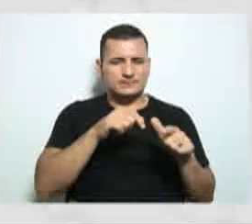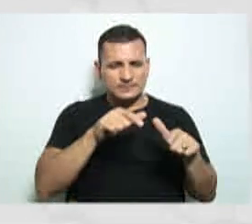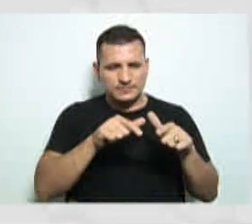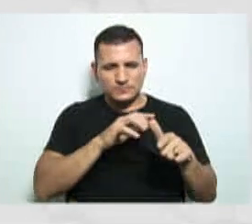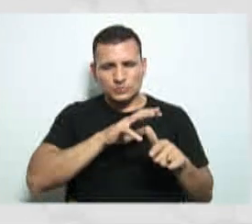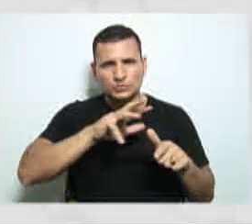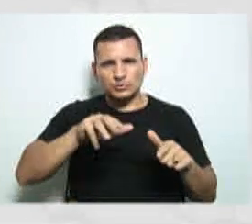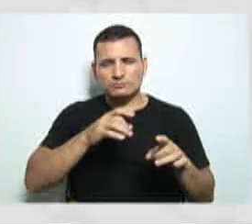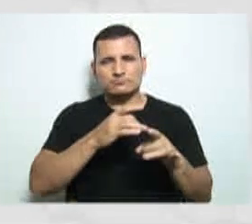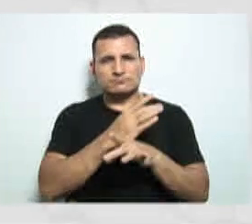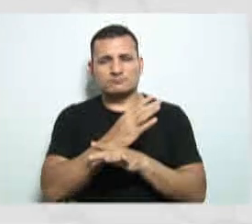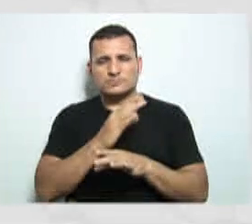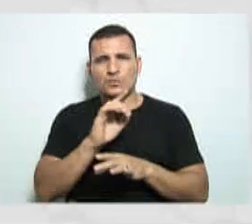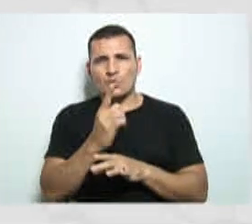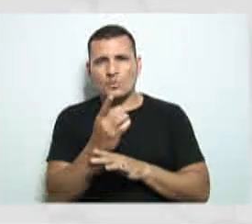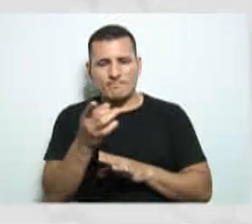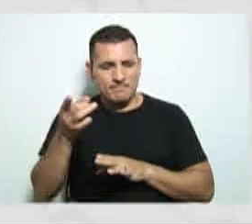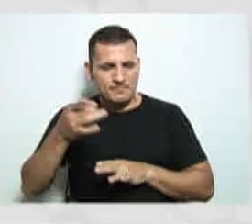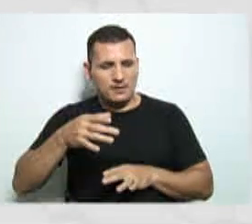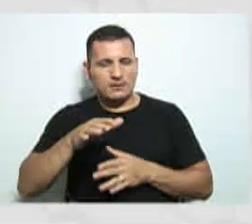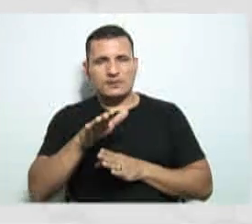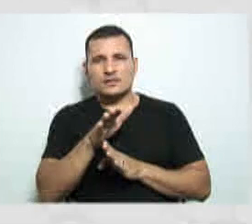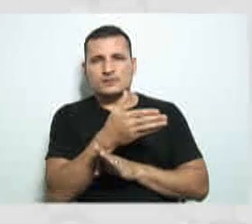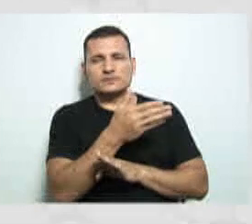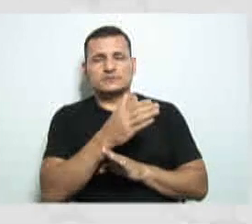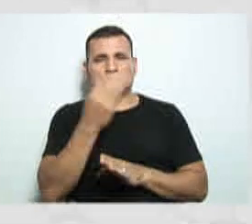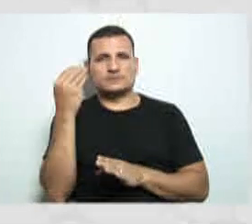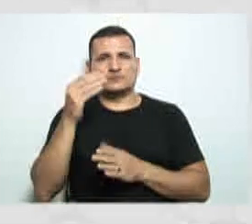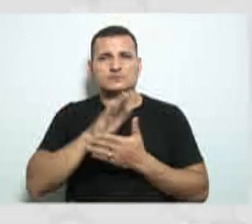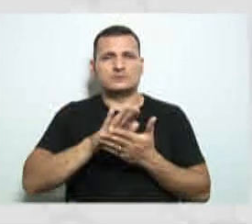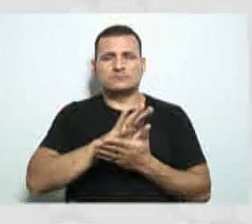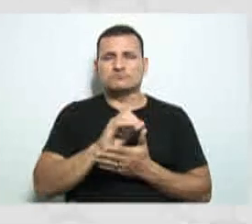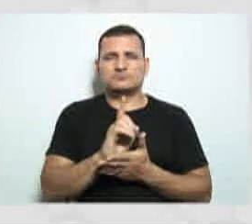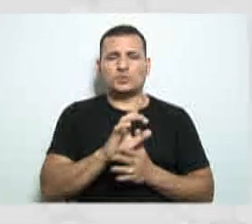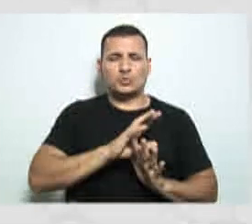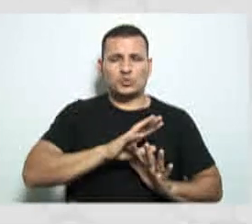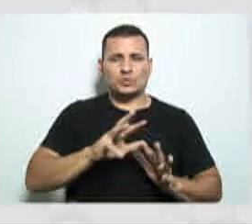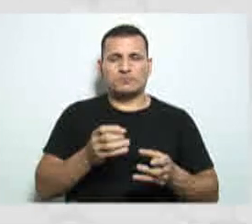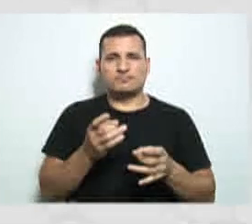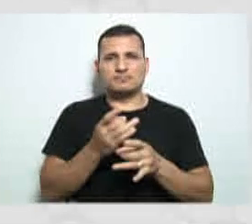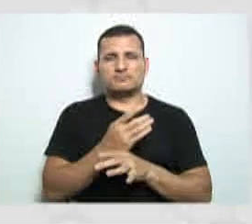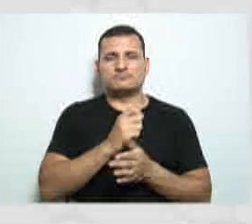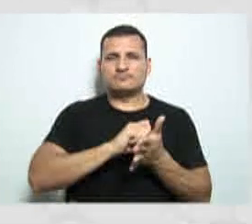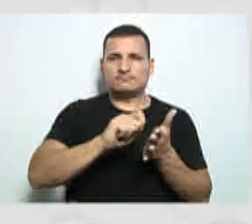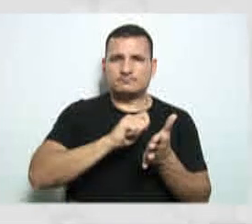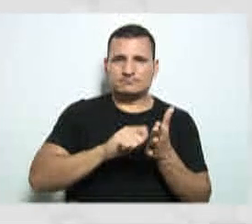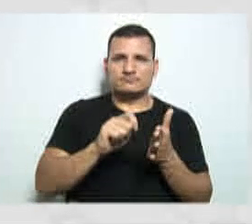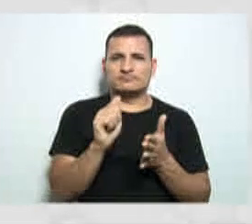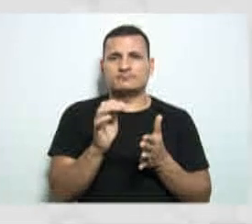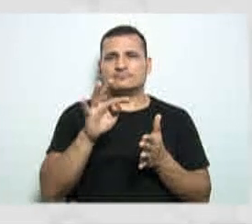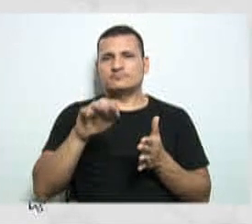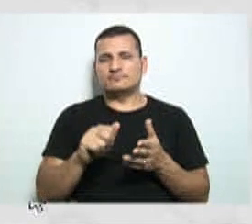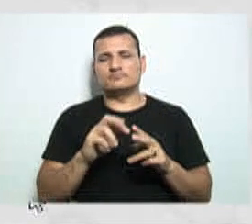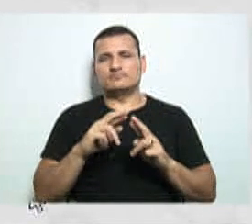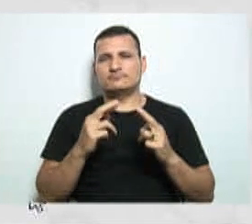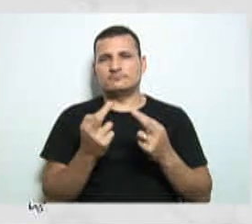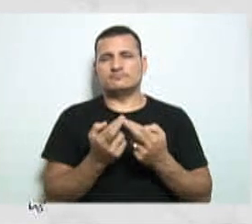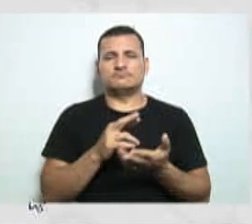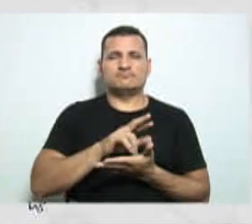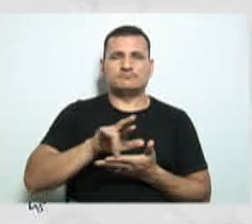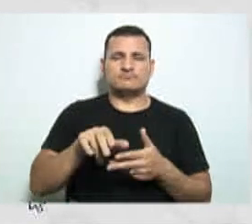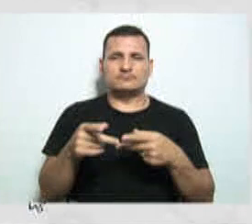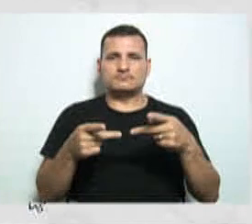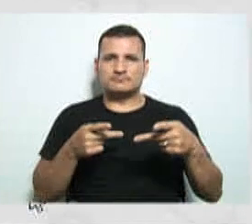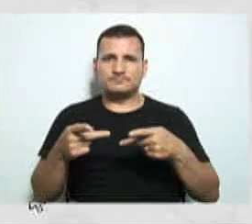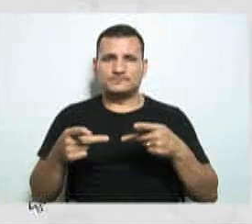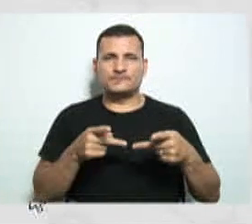para trás, desde simples atas de reuniões até tarefas mais complexas como um projeto, né? Aqui o